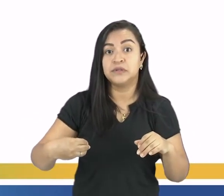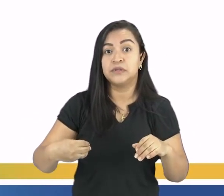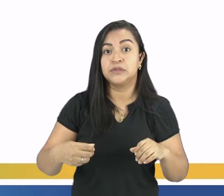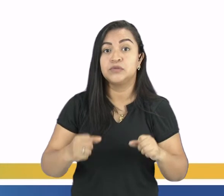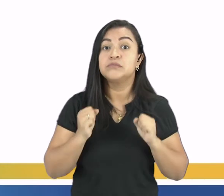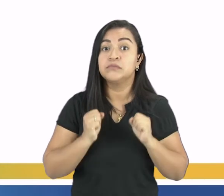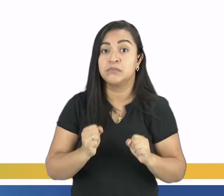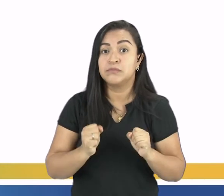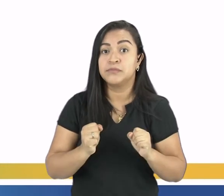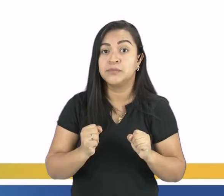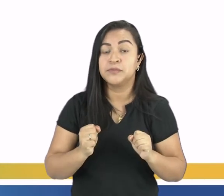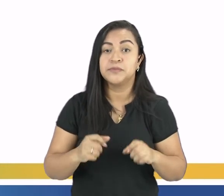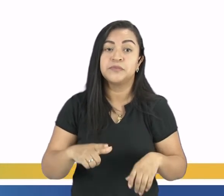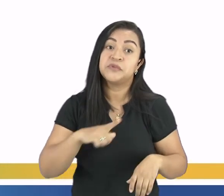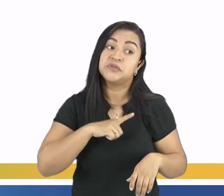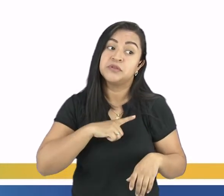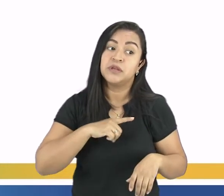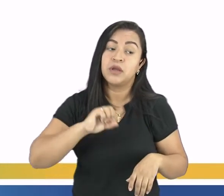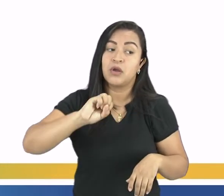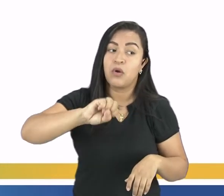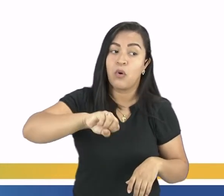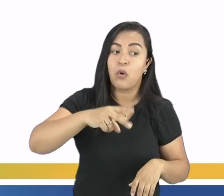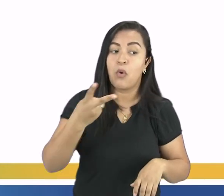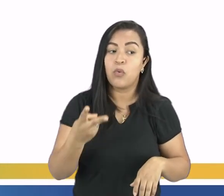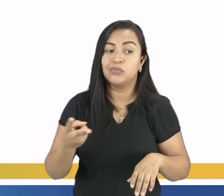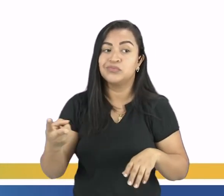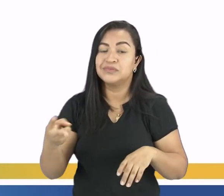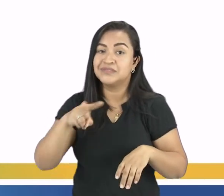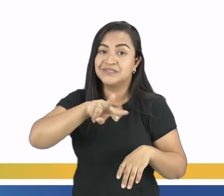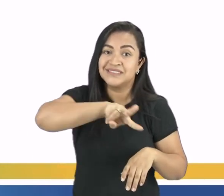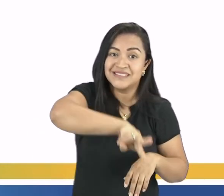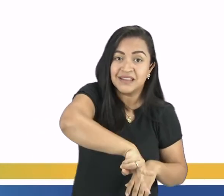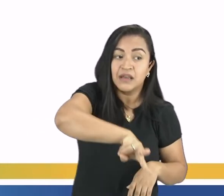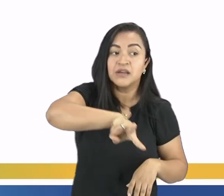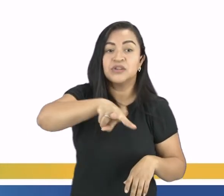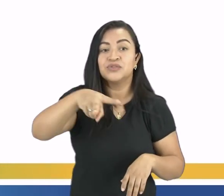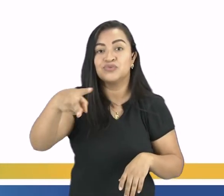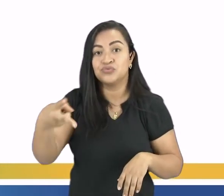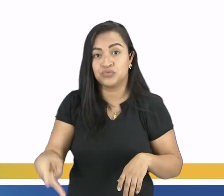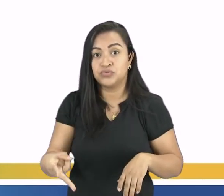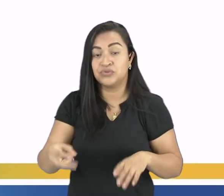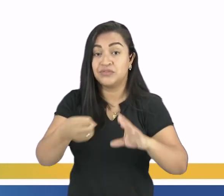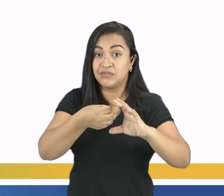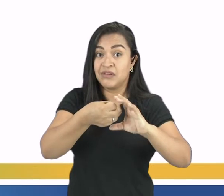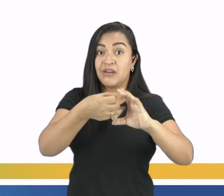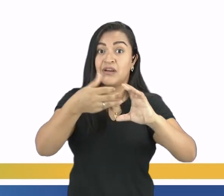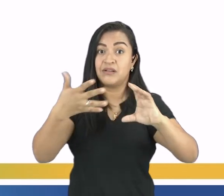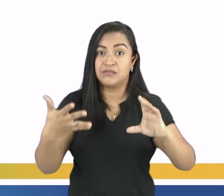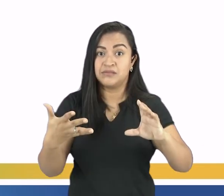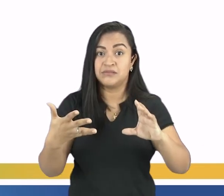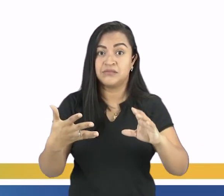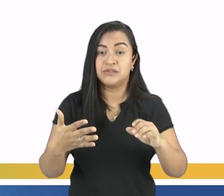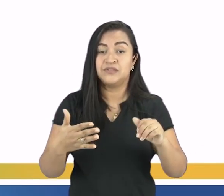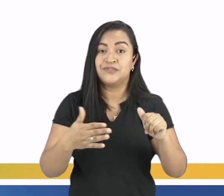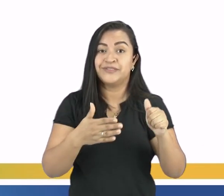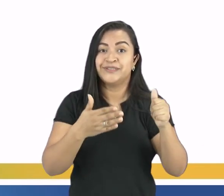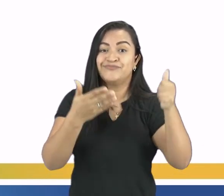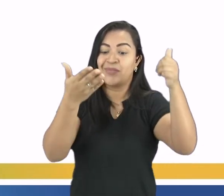ser que a gente tenha mais presença, a maior presença de características recessivas.